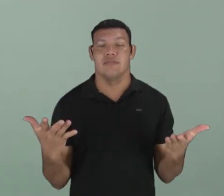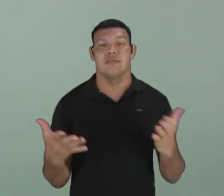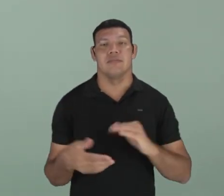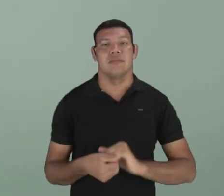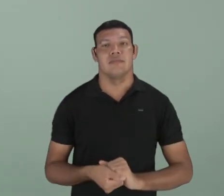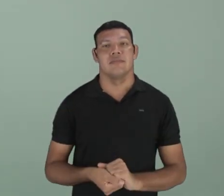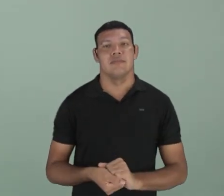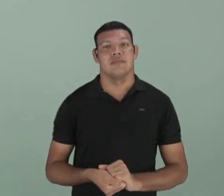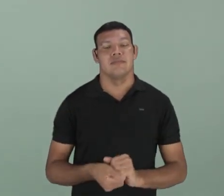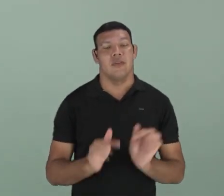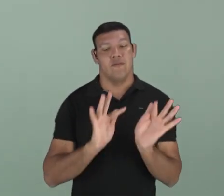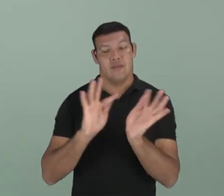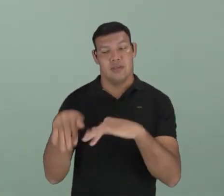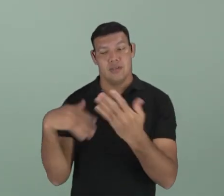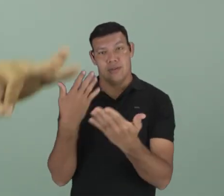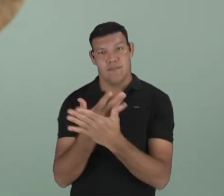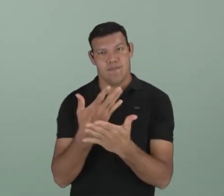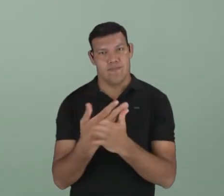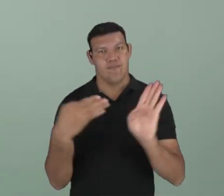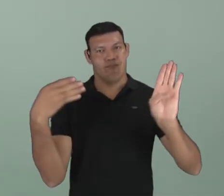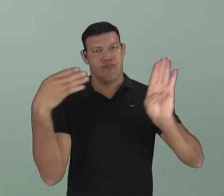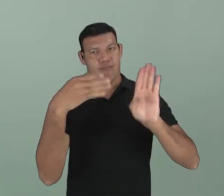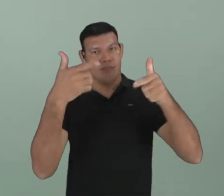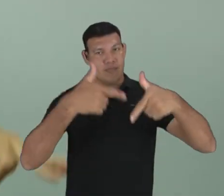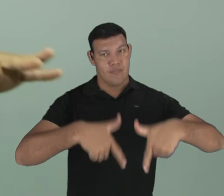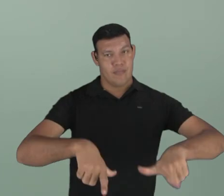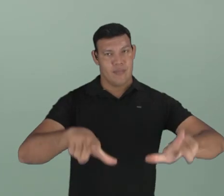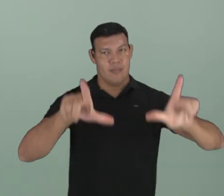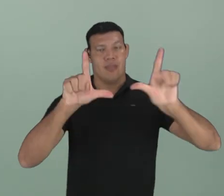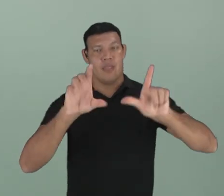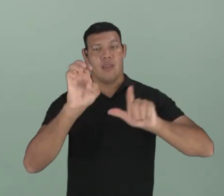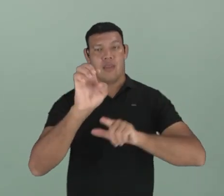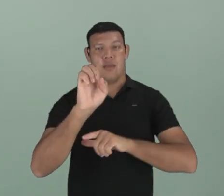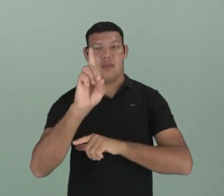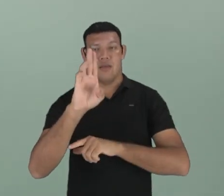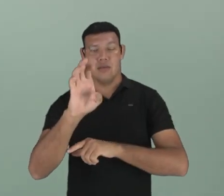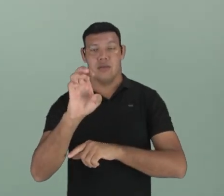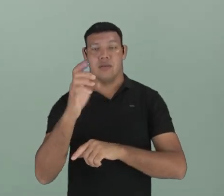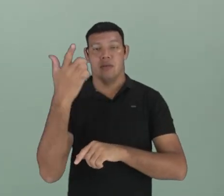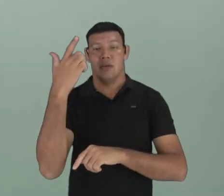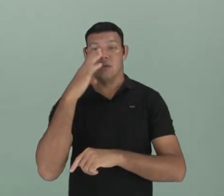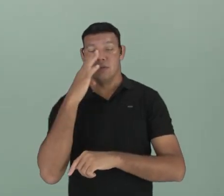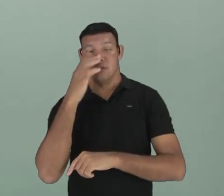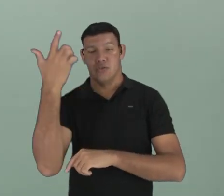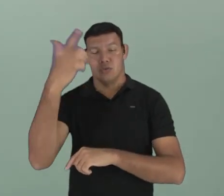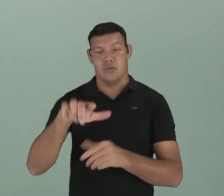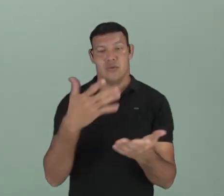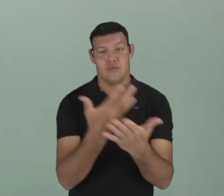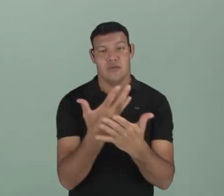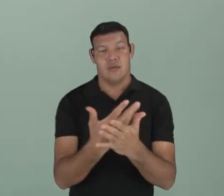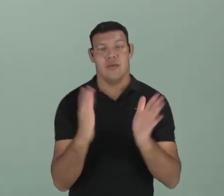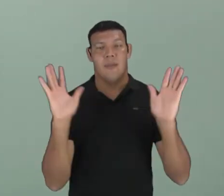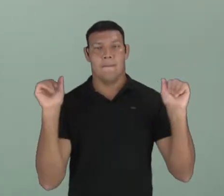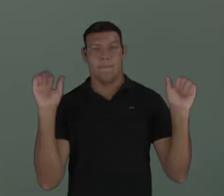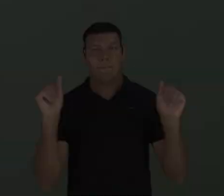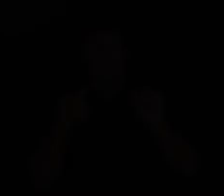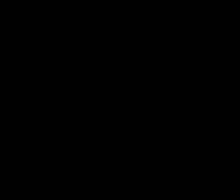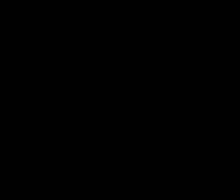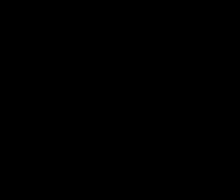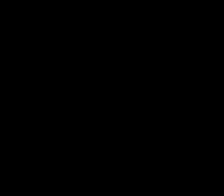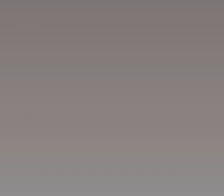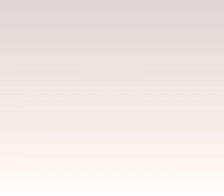distintas. No mais, nós terminamos aqui. Acessem o portal para rever essa aula. Tchau, tchau!